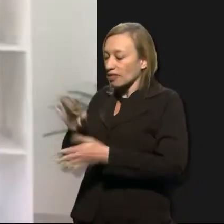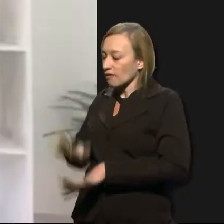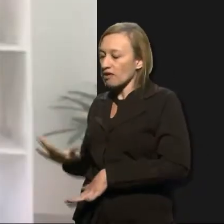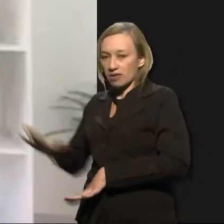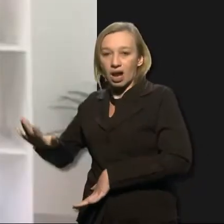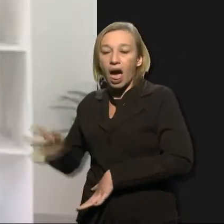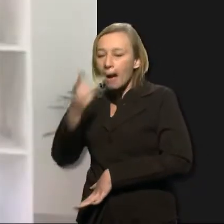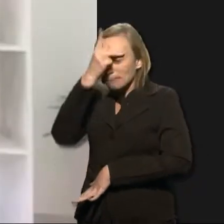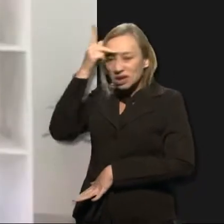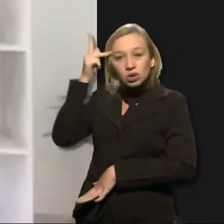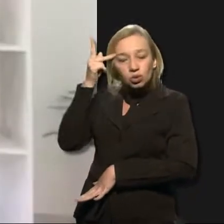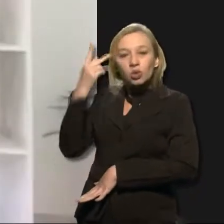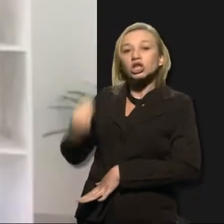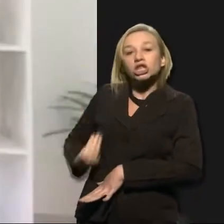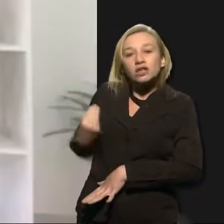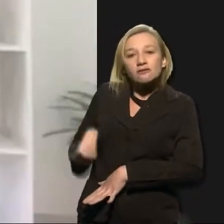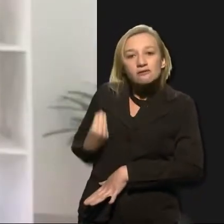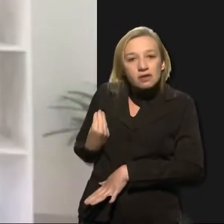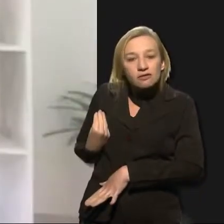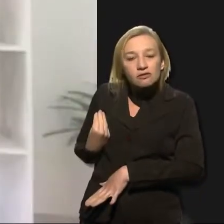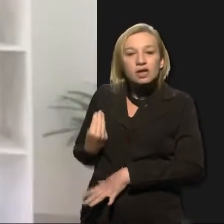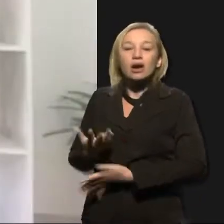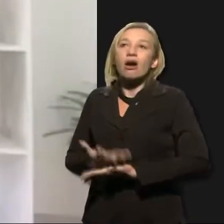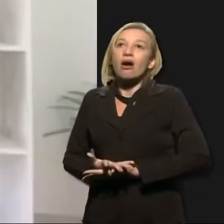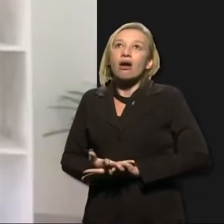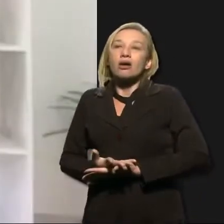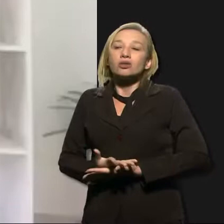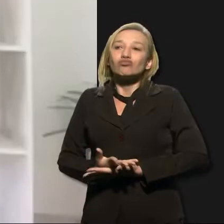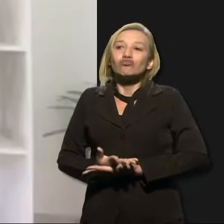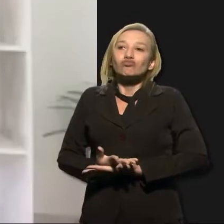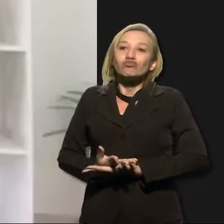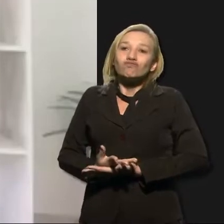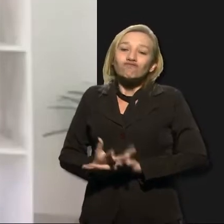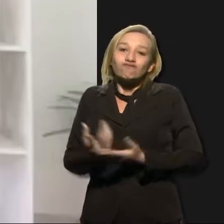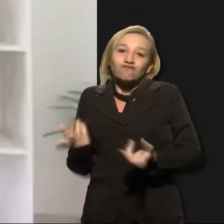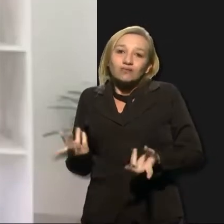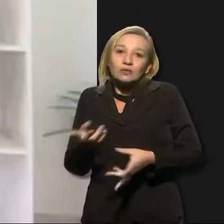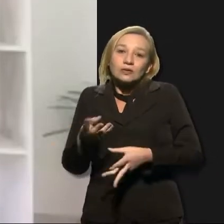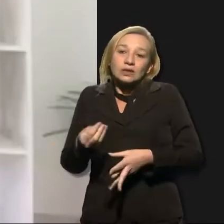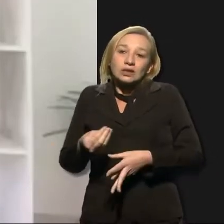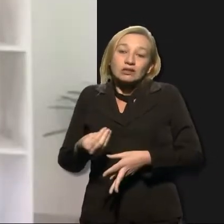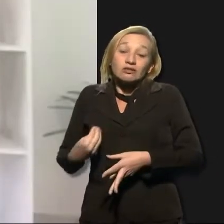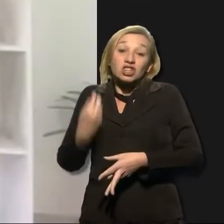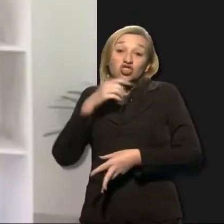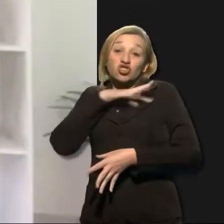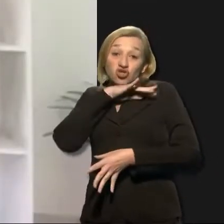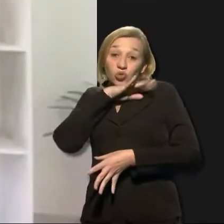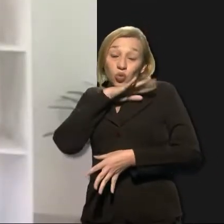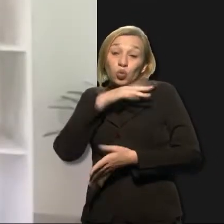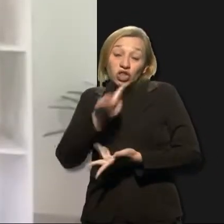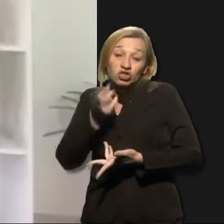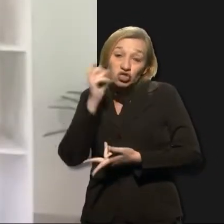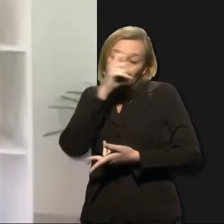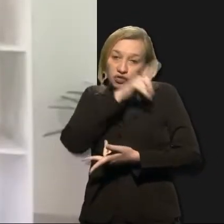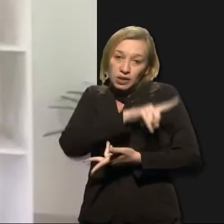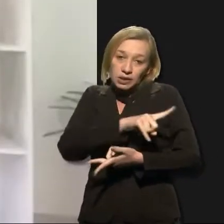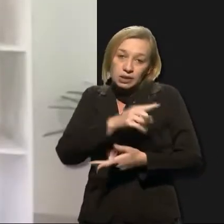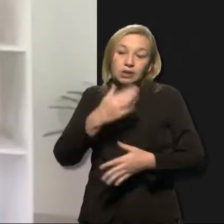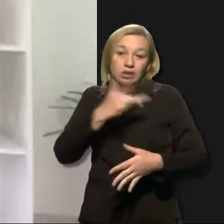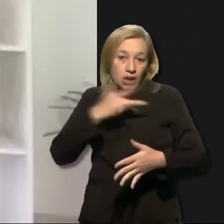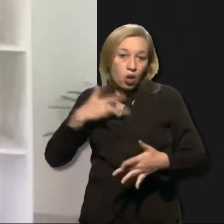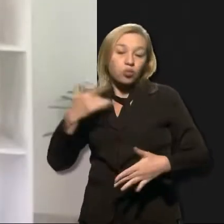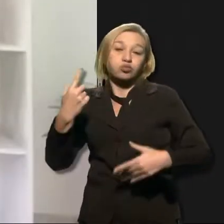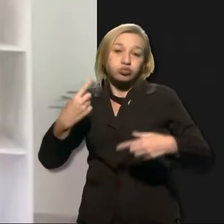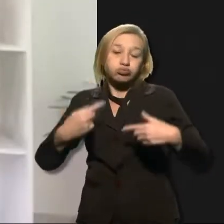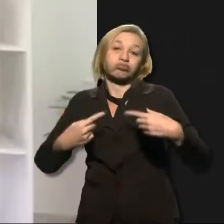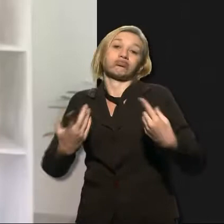da favela, né? São pessoas que vivem efetivamente numa situação de precariedade em termos de saúde pública e